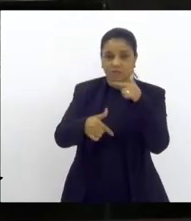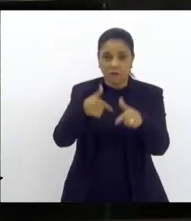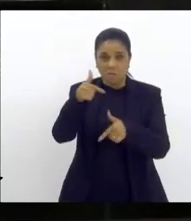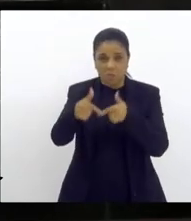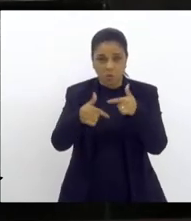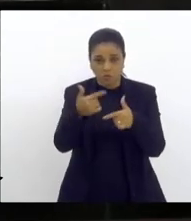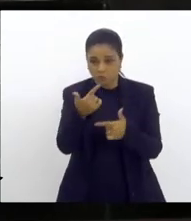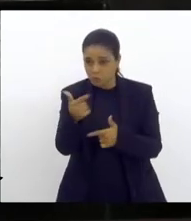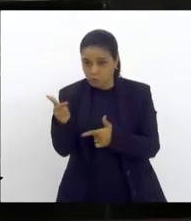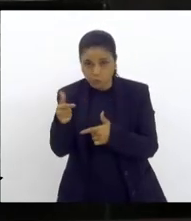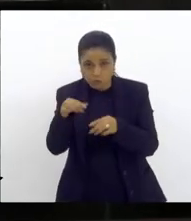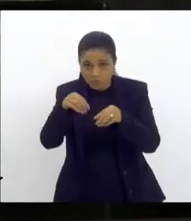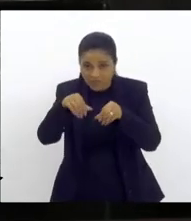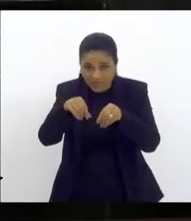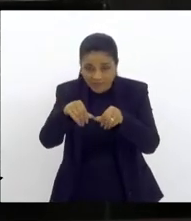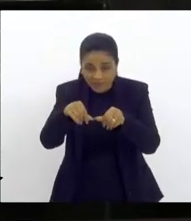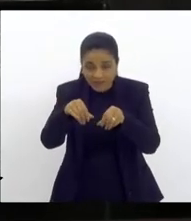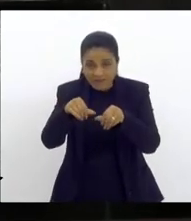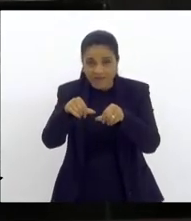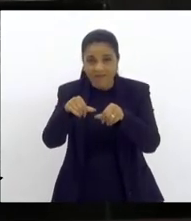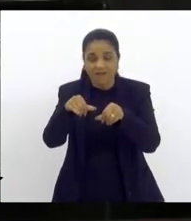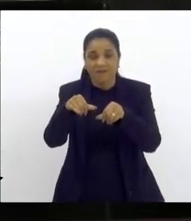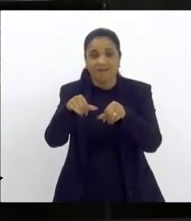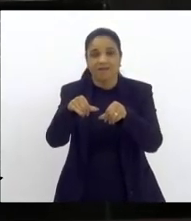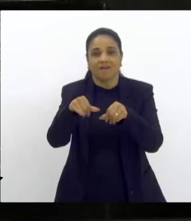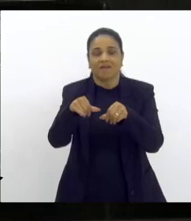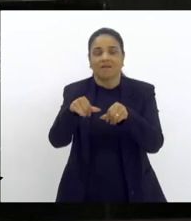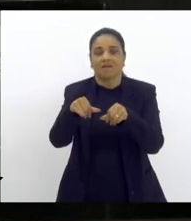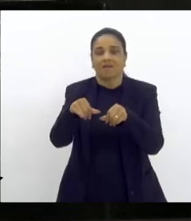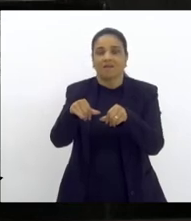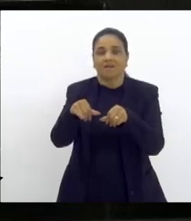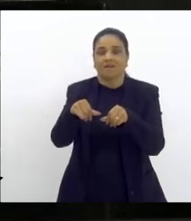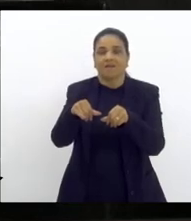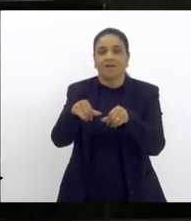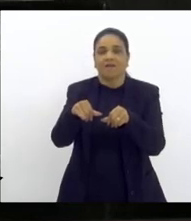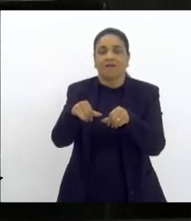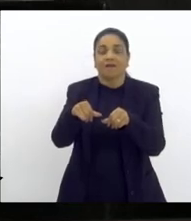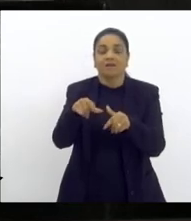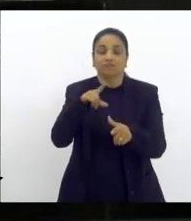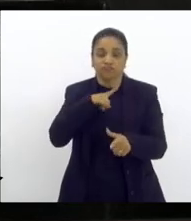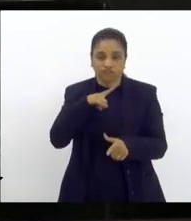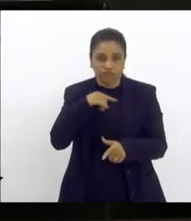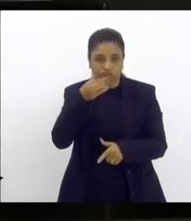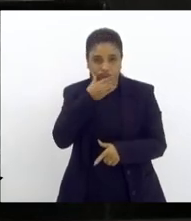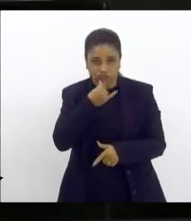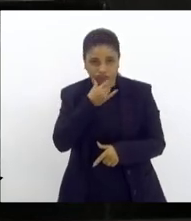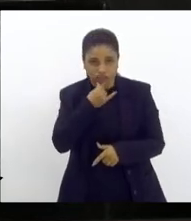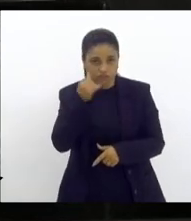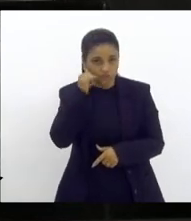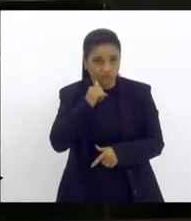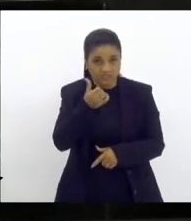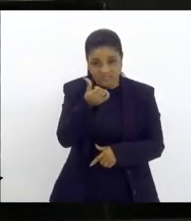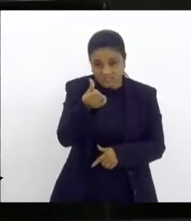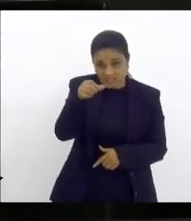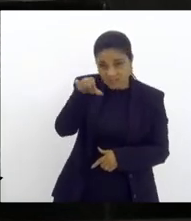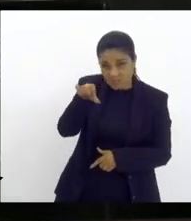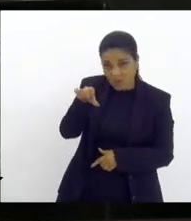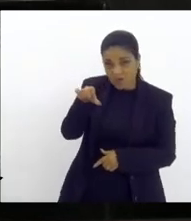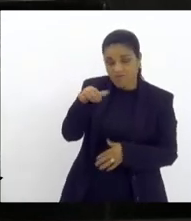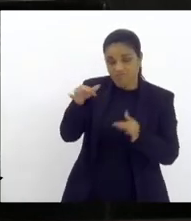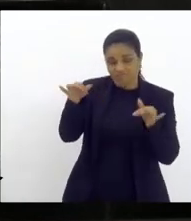dentre eles os trabalhadores e trabalhadoras que estavam na marcha 69 ficaram